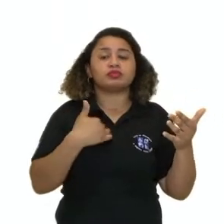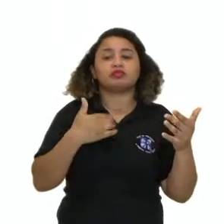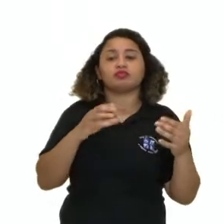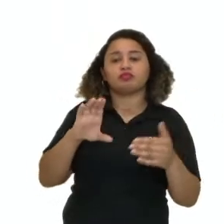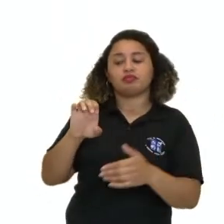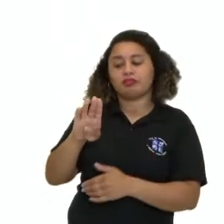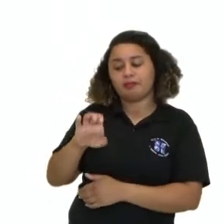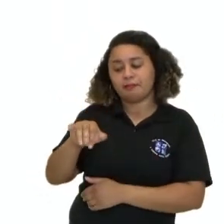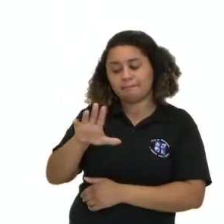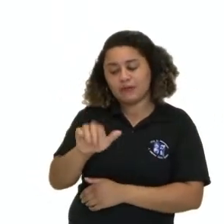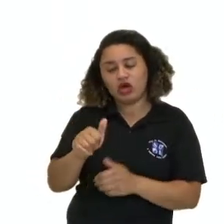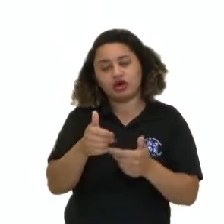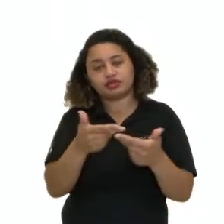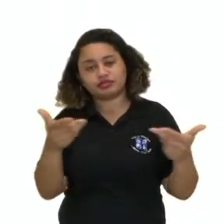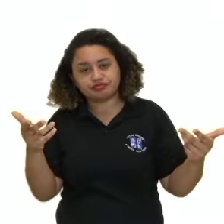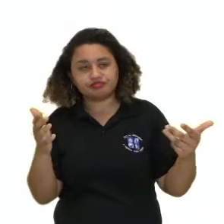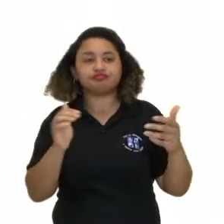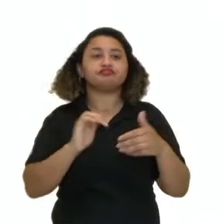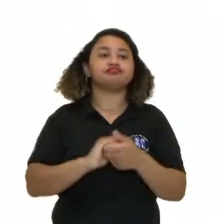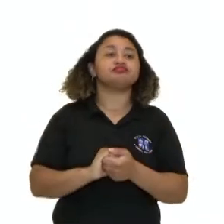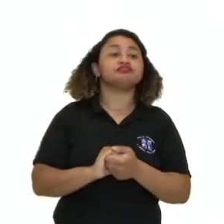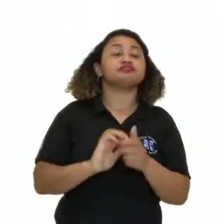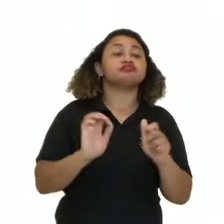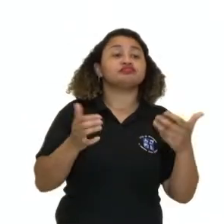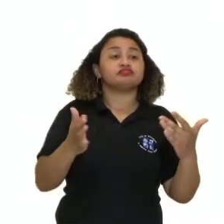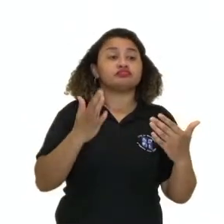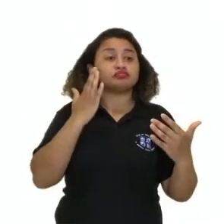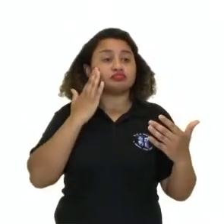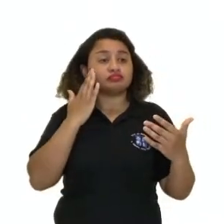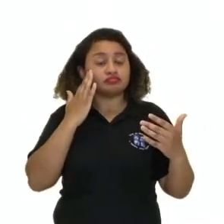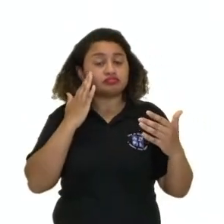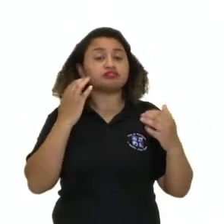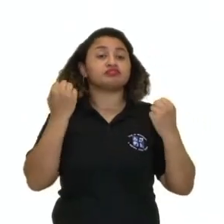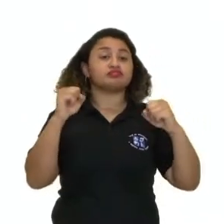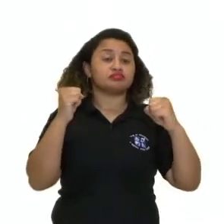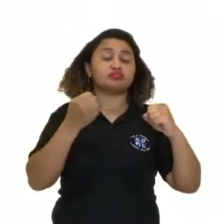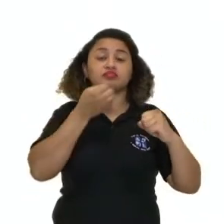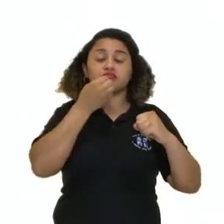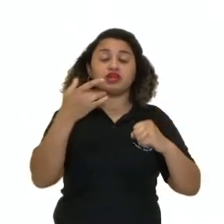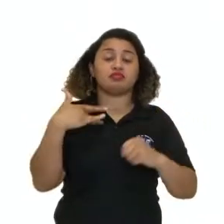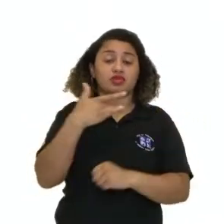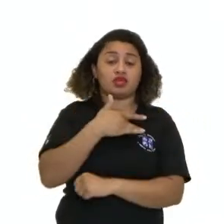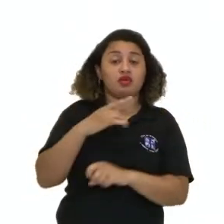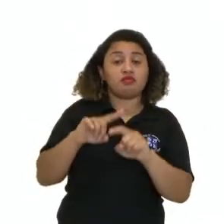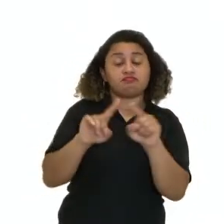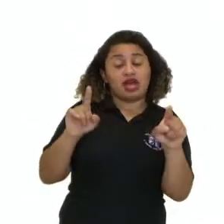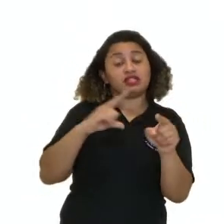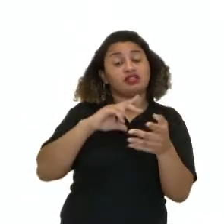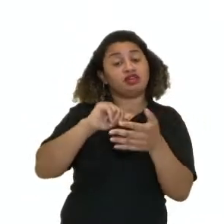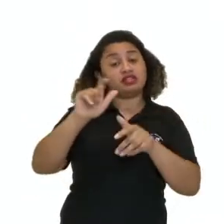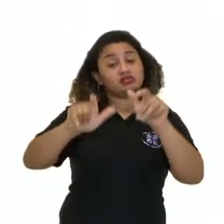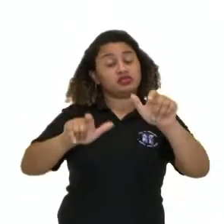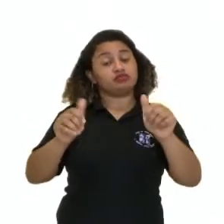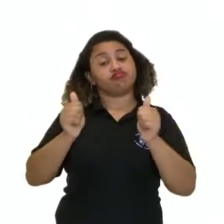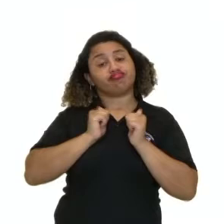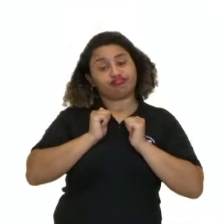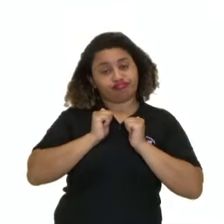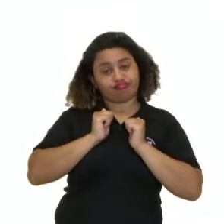que. Embora se saiba que exercício faz bem para a saúde, ainda há muitas pessoas